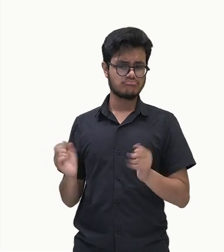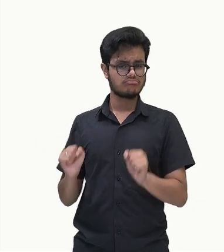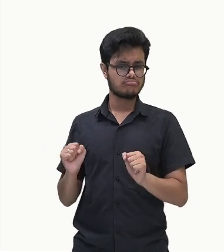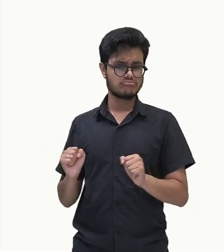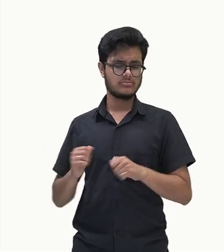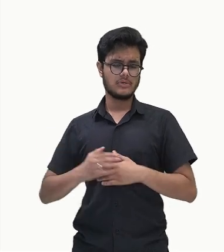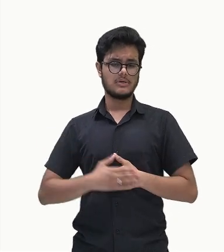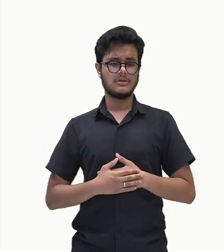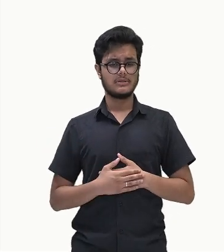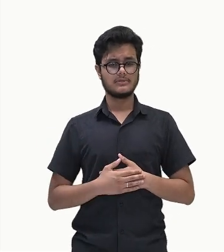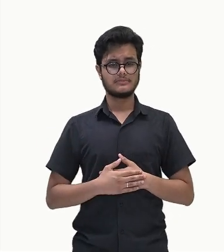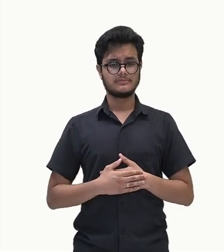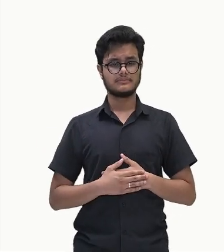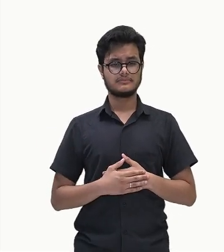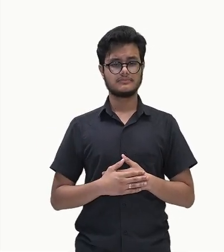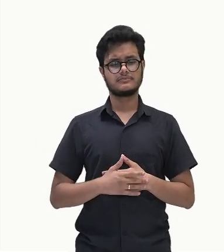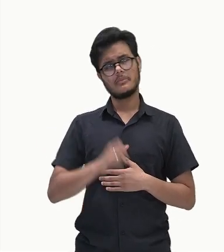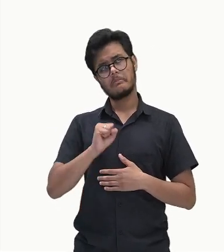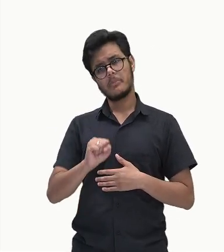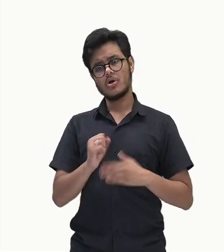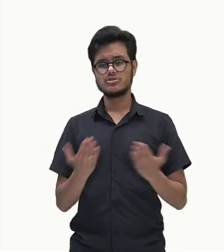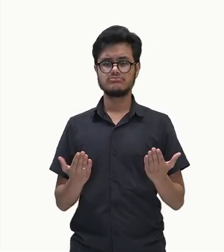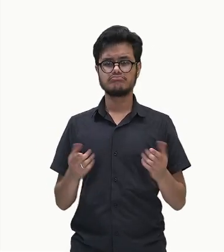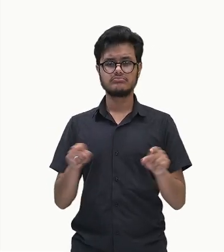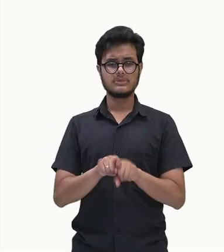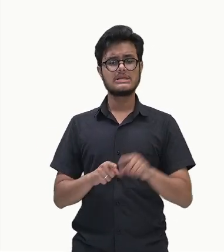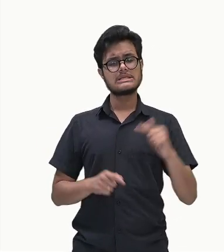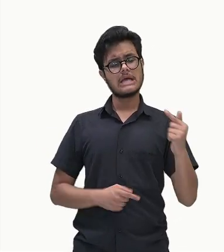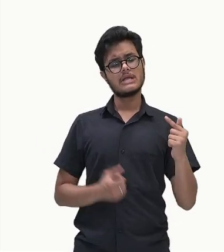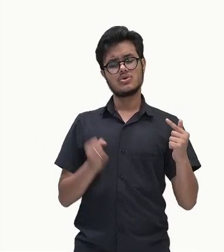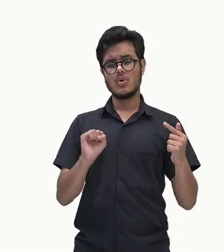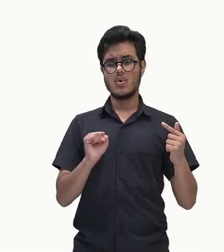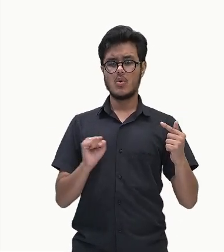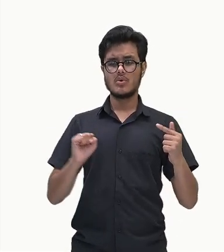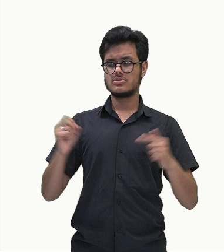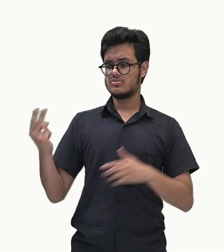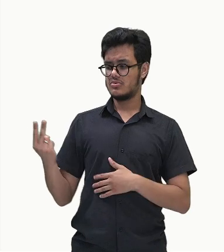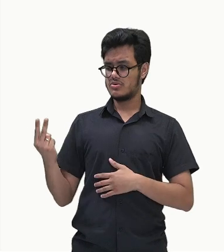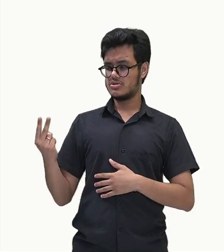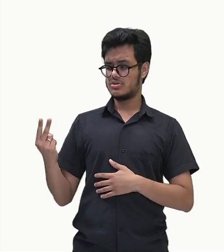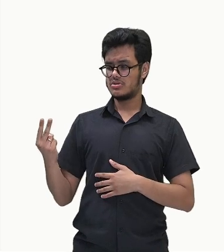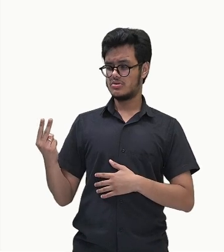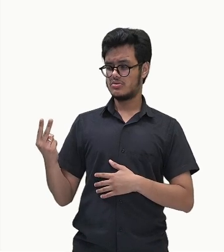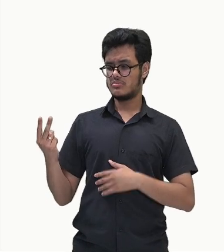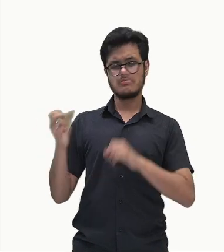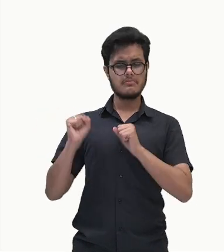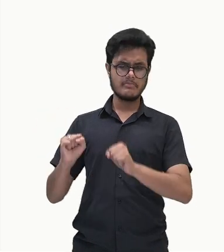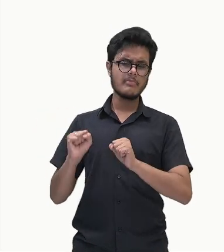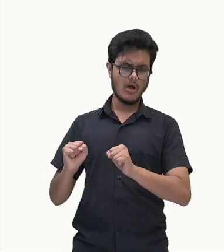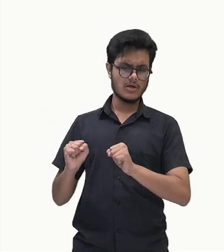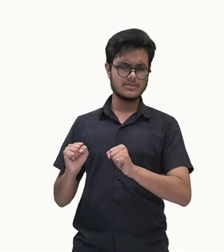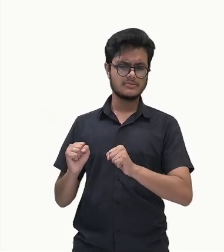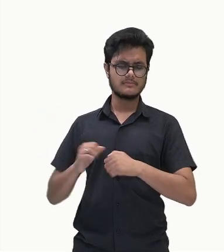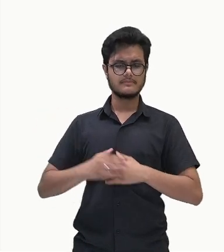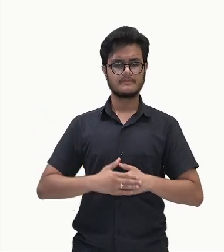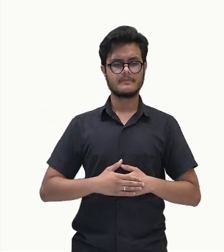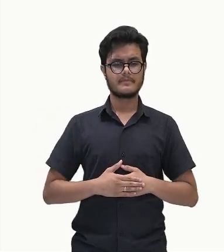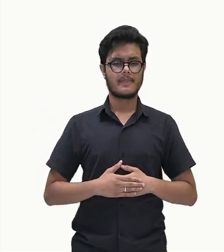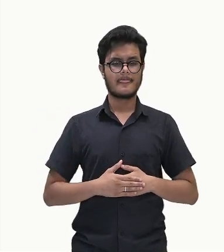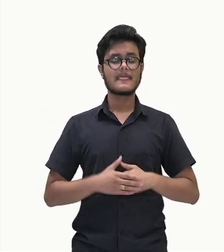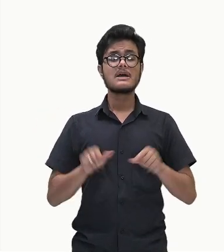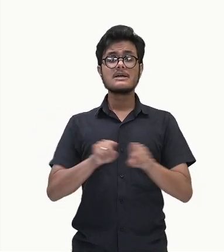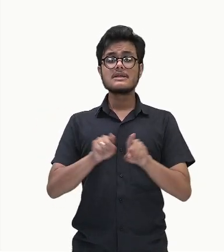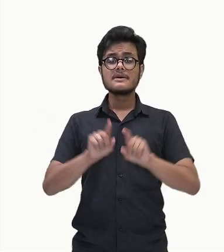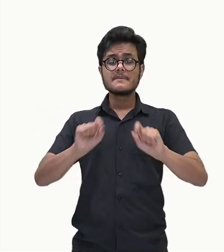são repetidos poderíamos ter 7 8 e 2 poderíamos também